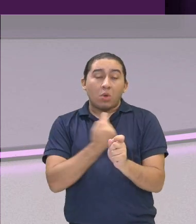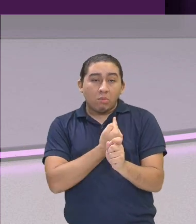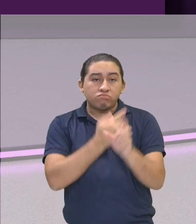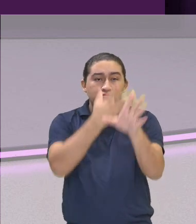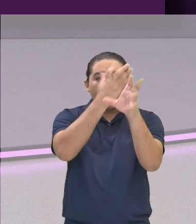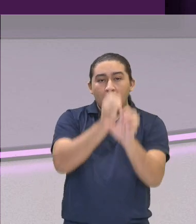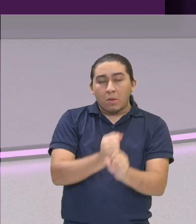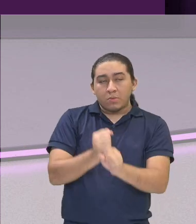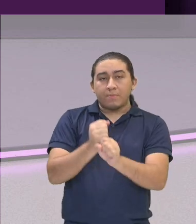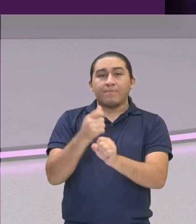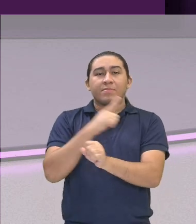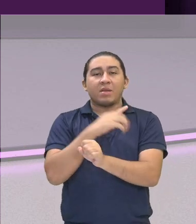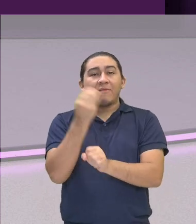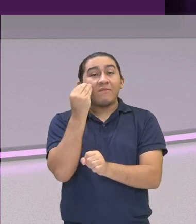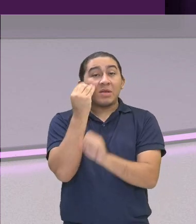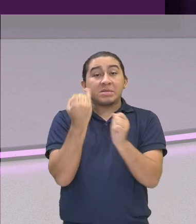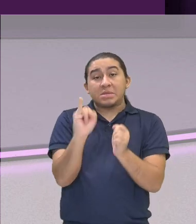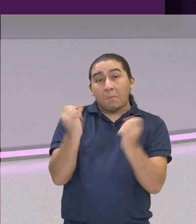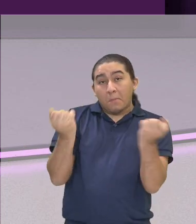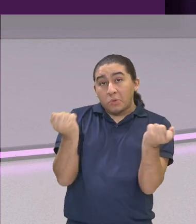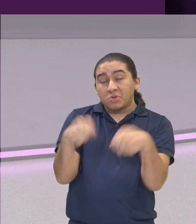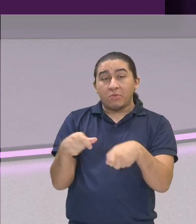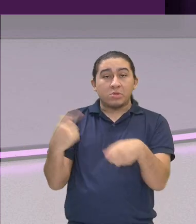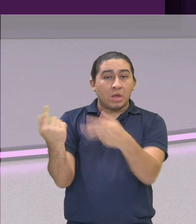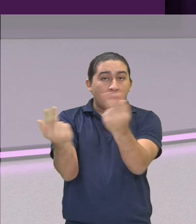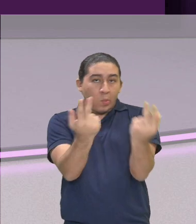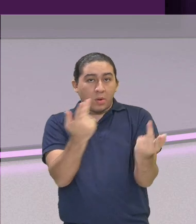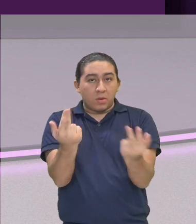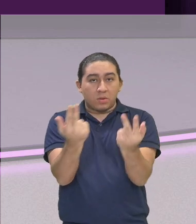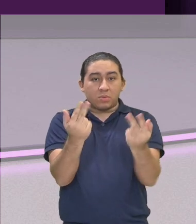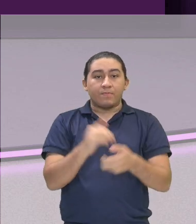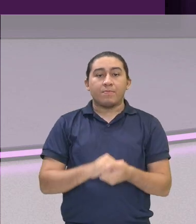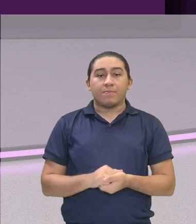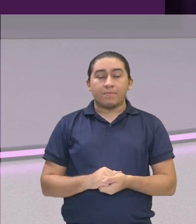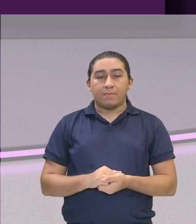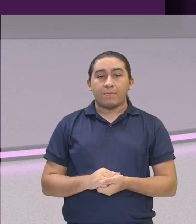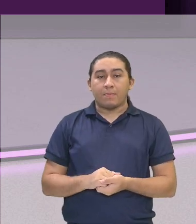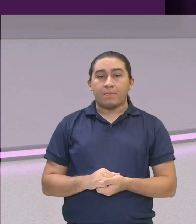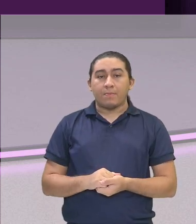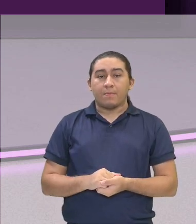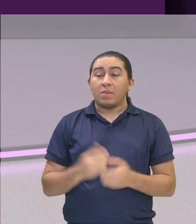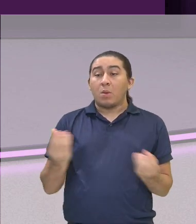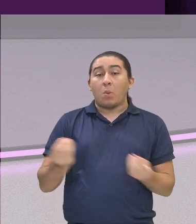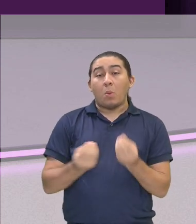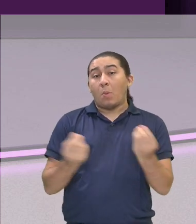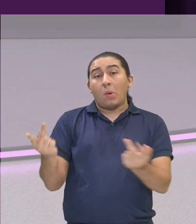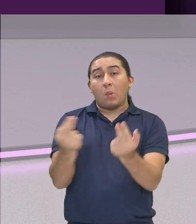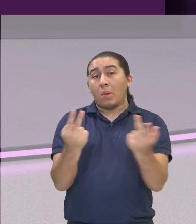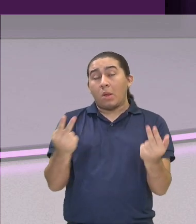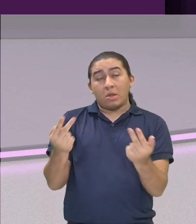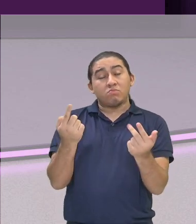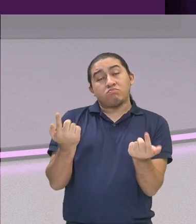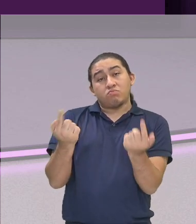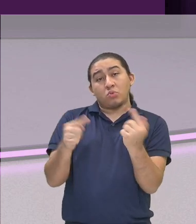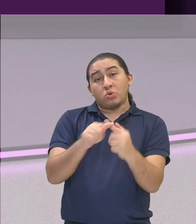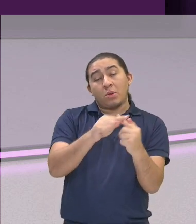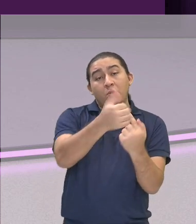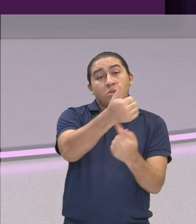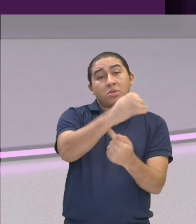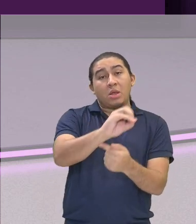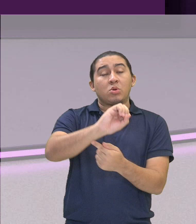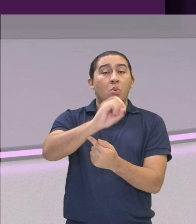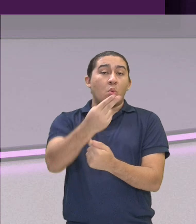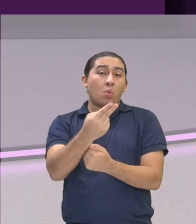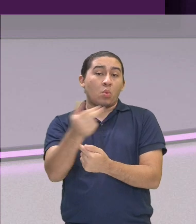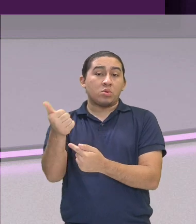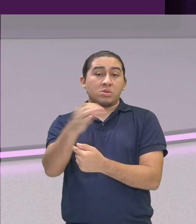casas decimais. Se tem decimal, então a gente vai igualar as casas como? Ou multiplicando por 10, por 100 ou por 1000. Olha